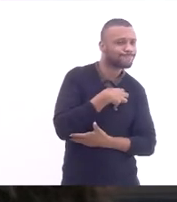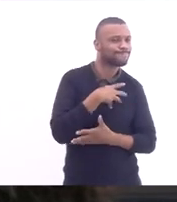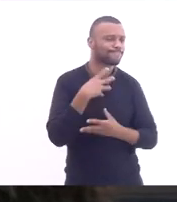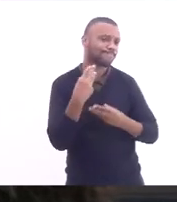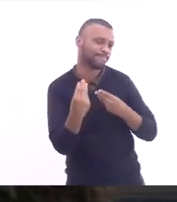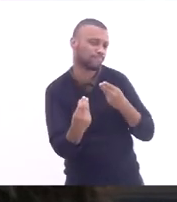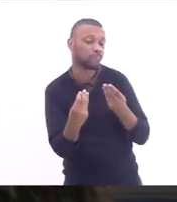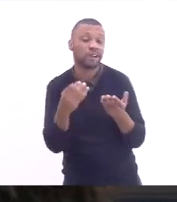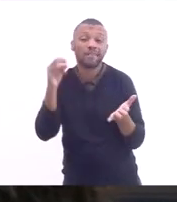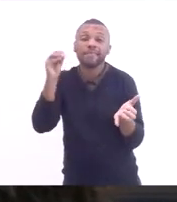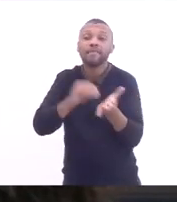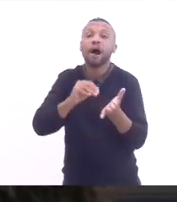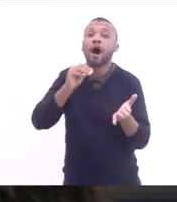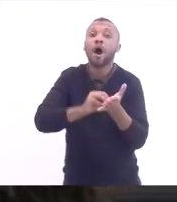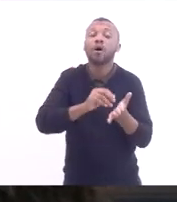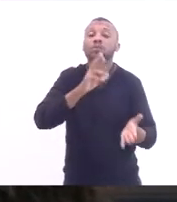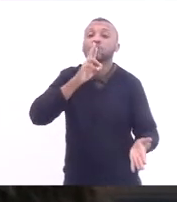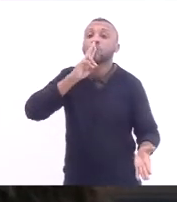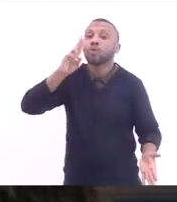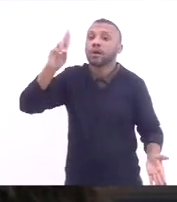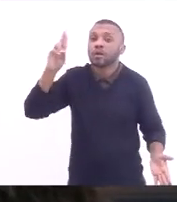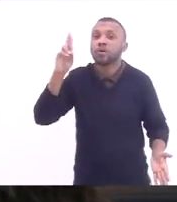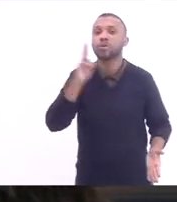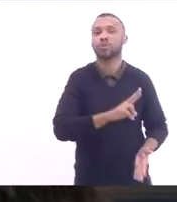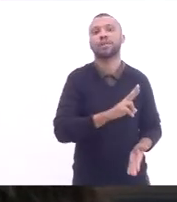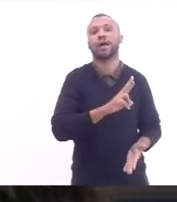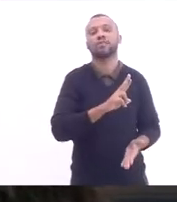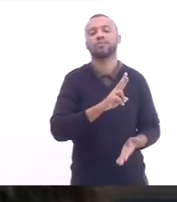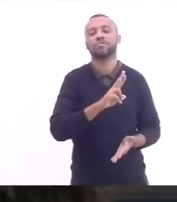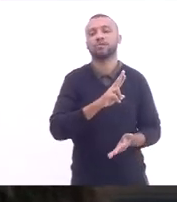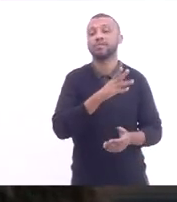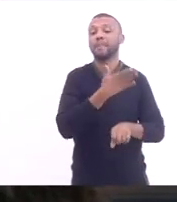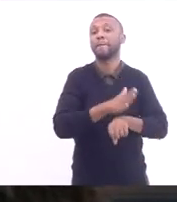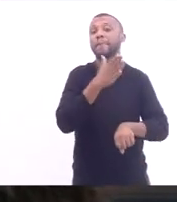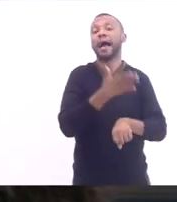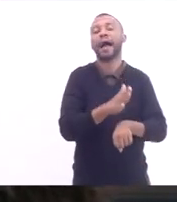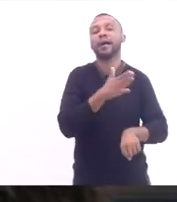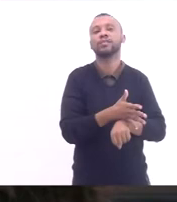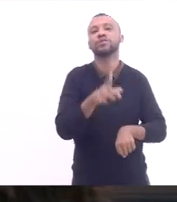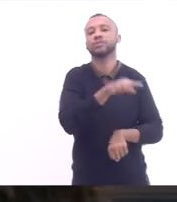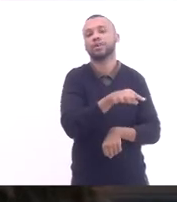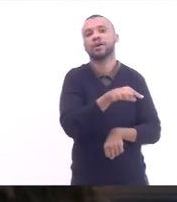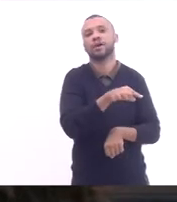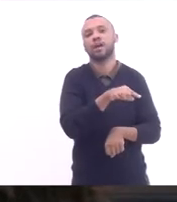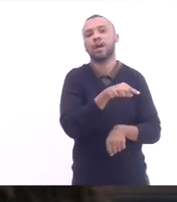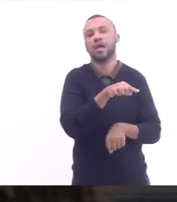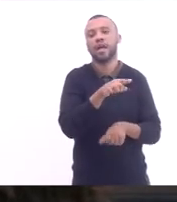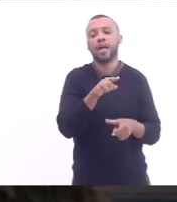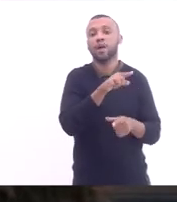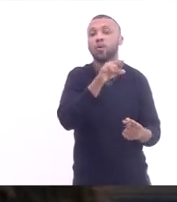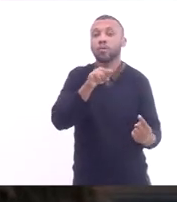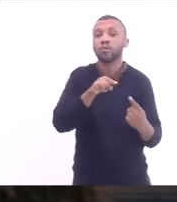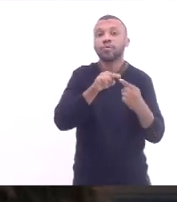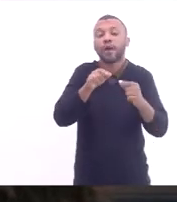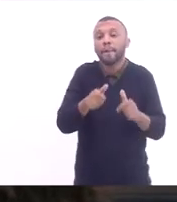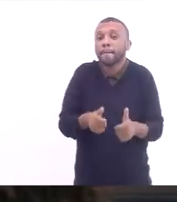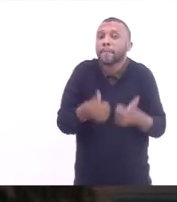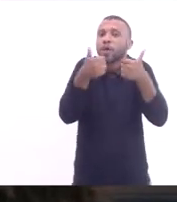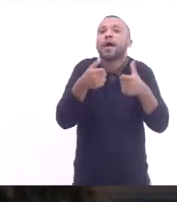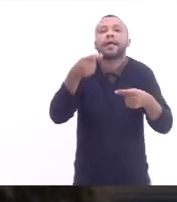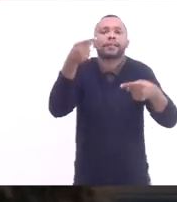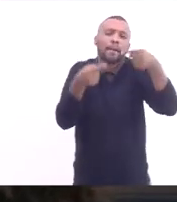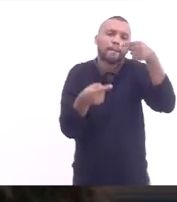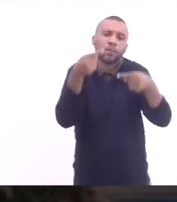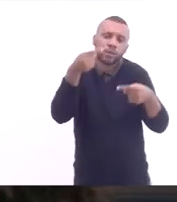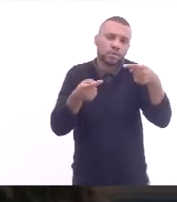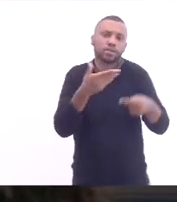o resultado disto, não chega de forma alguma a melhoria das políticas